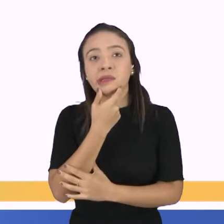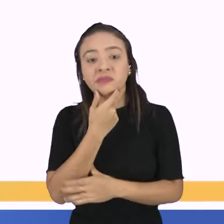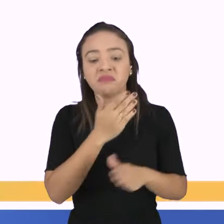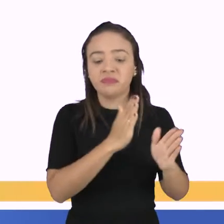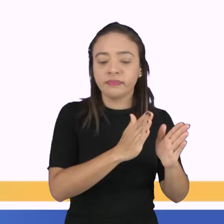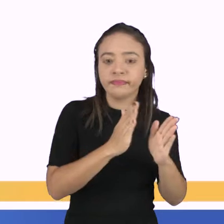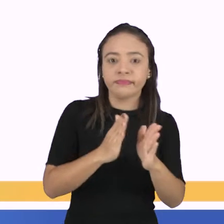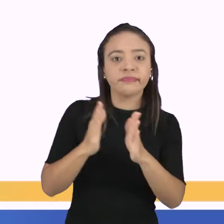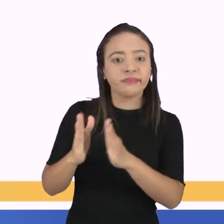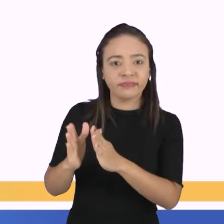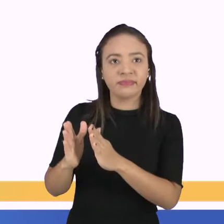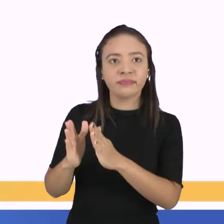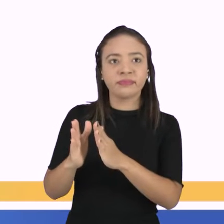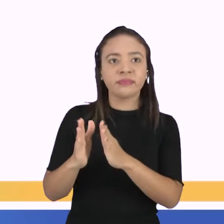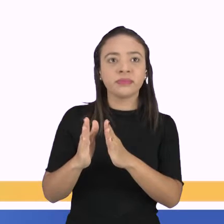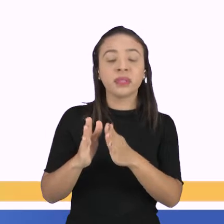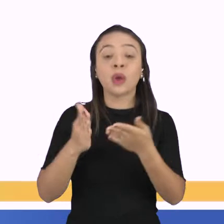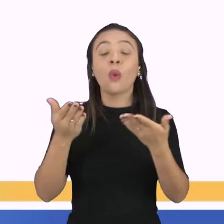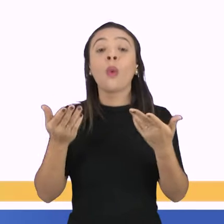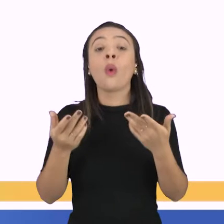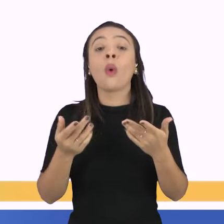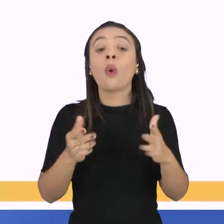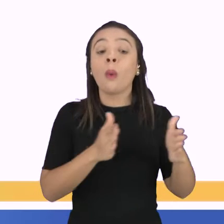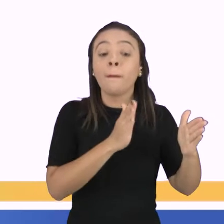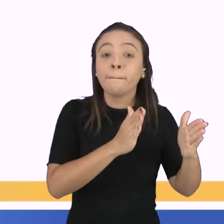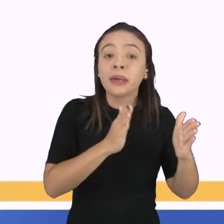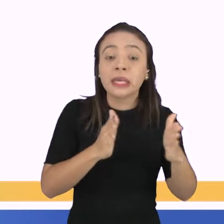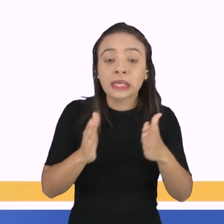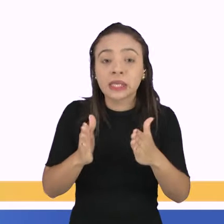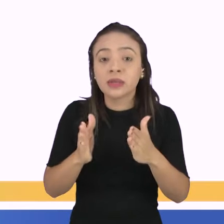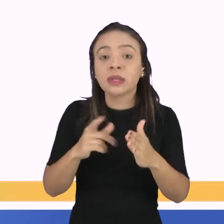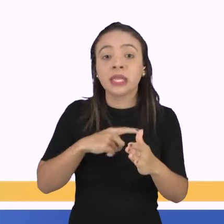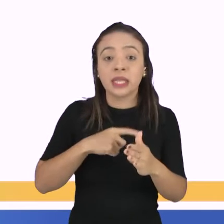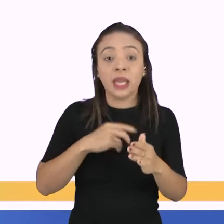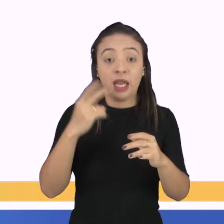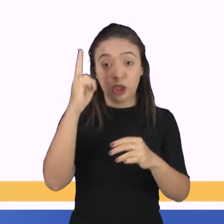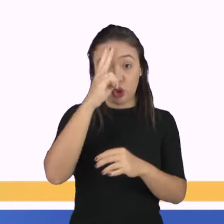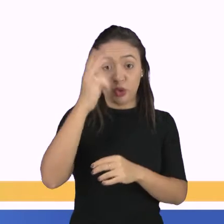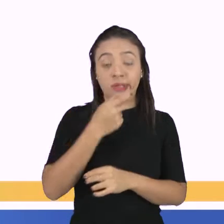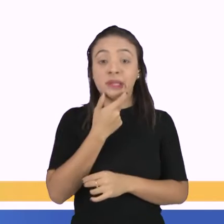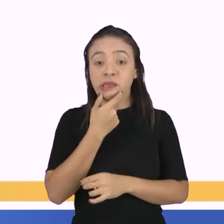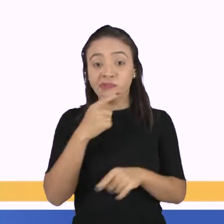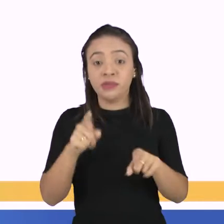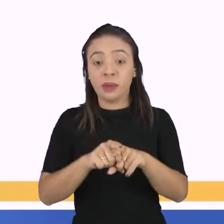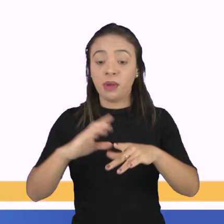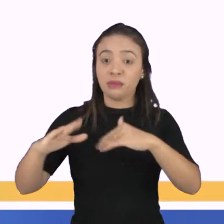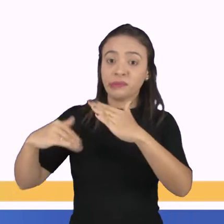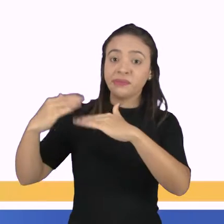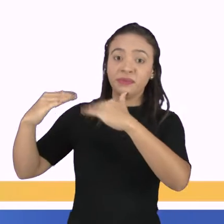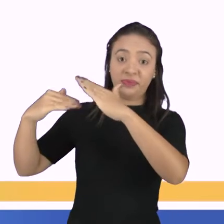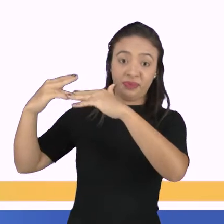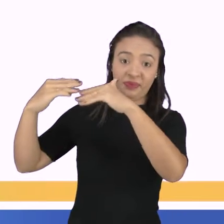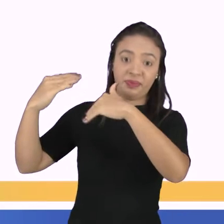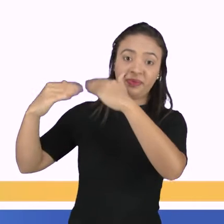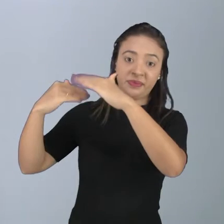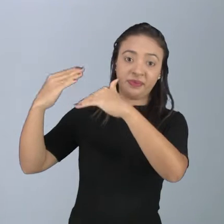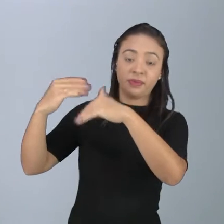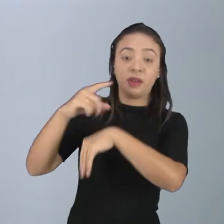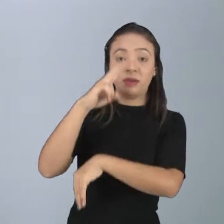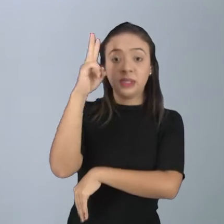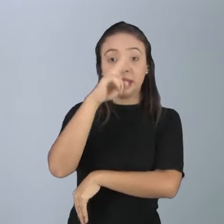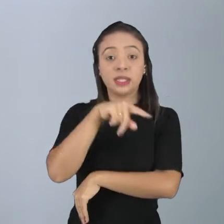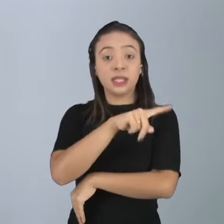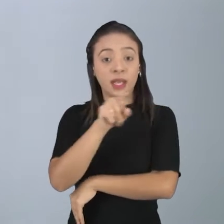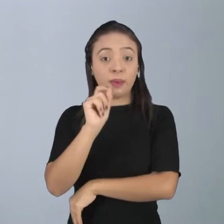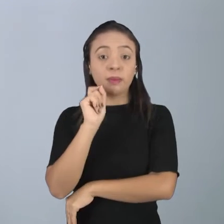Quais são os períodos em que a história da língua inglesa é dividida em relação à sua evolução? Então vocês devem lembrar lá das